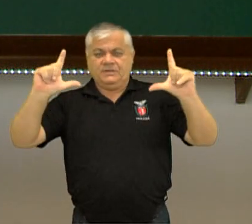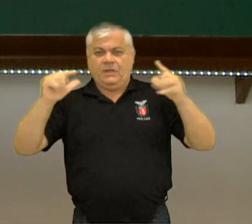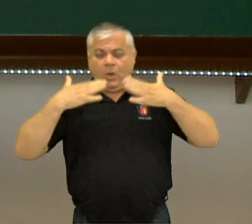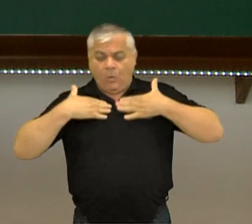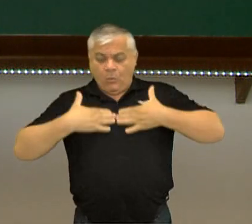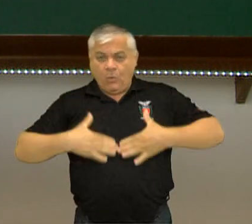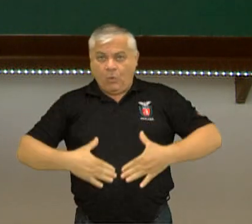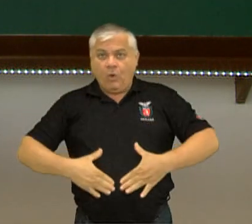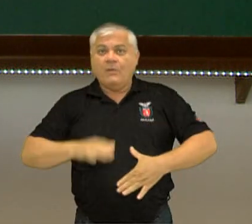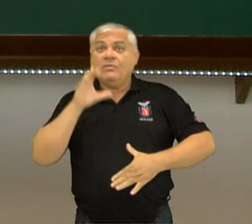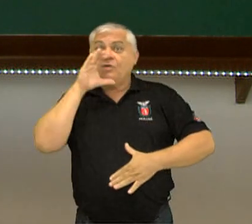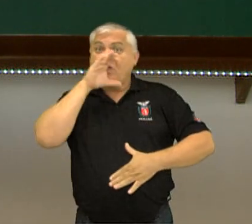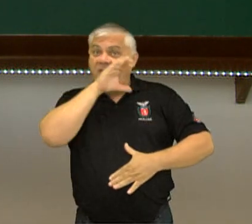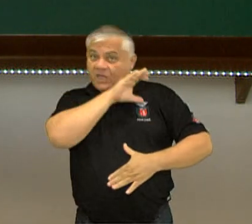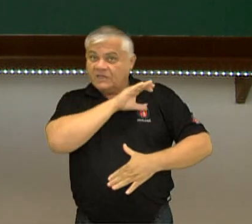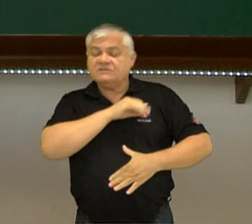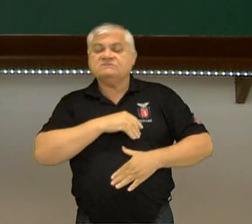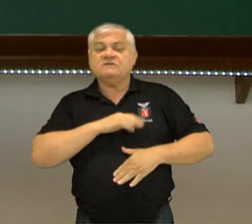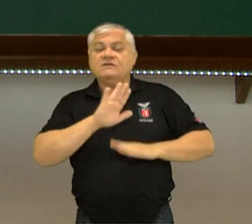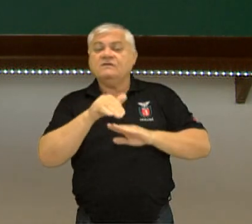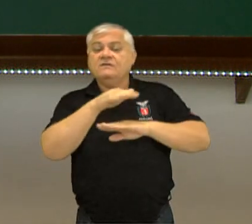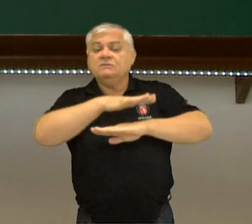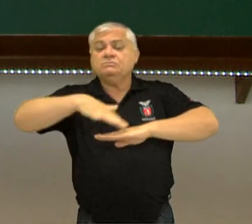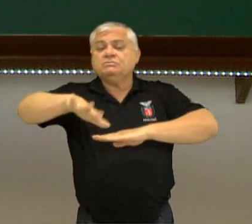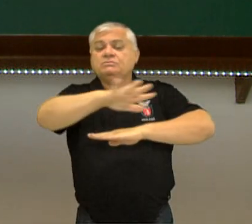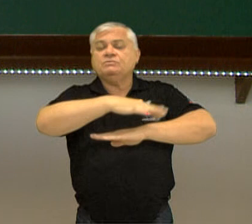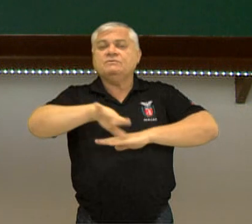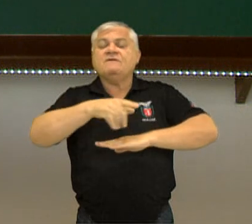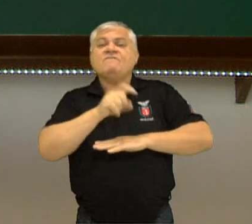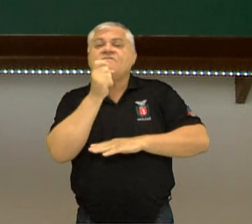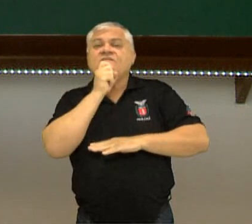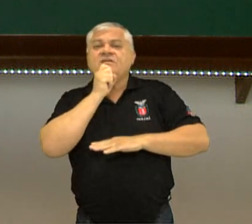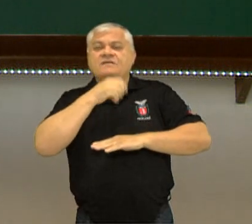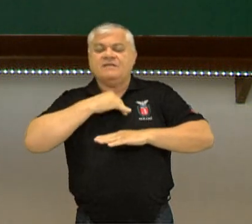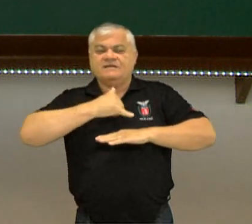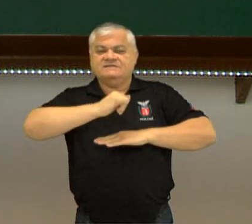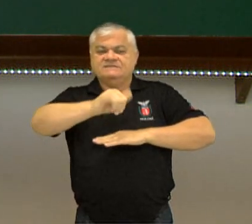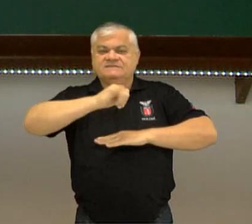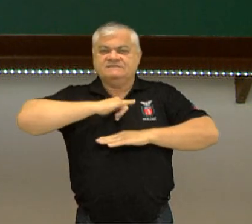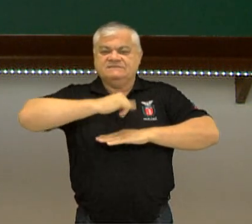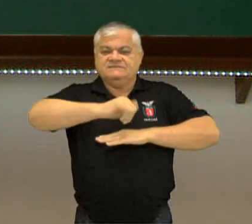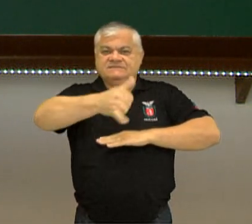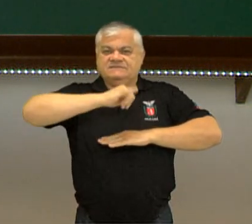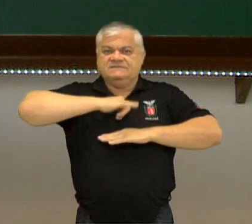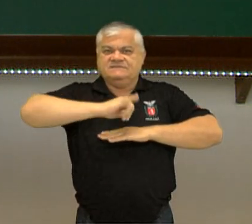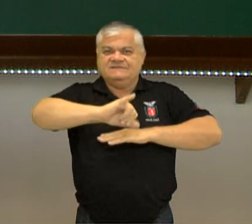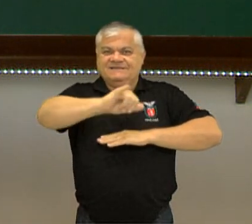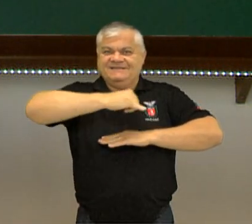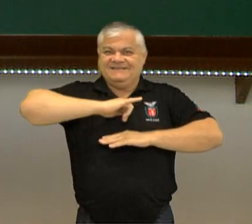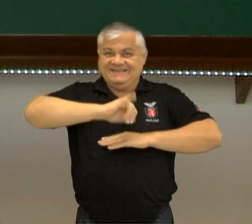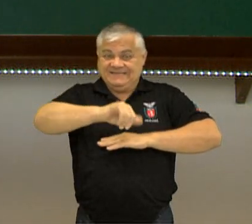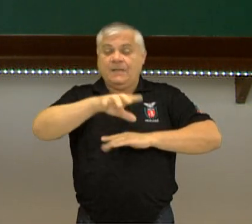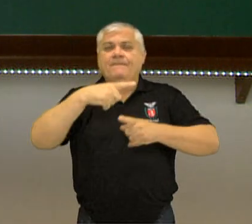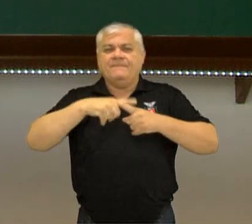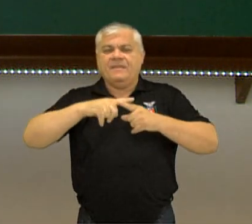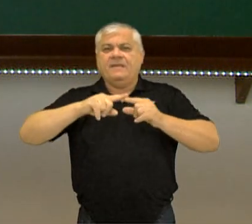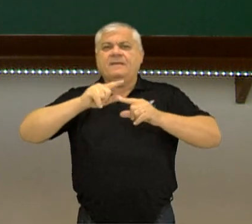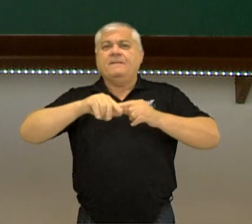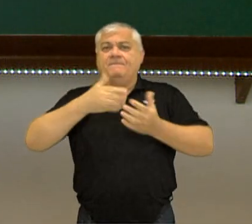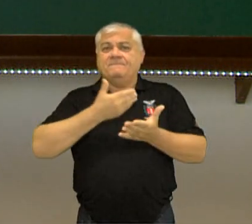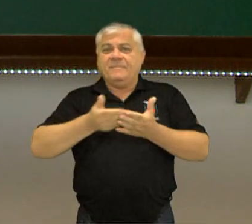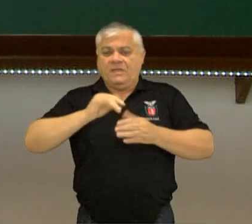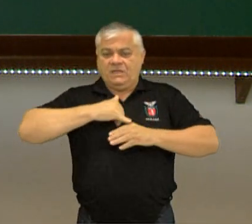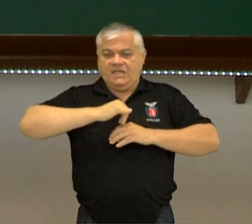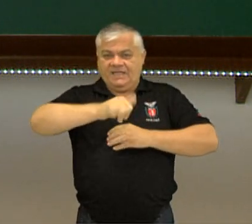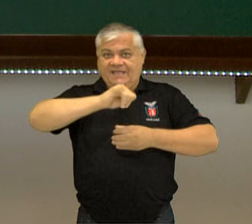está com uma temperatura maior, vai sair mais energia do teu corpo, vai sair mais calor. E você perde calor.